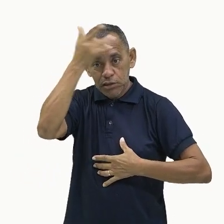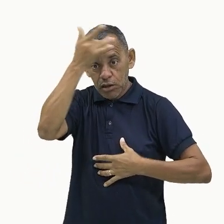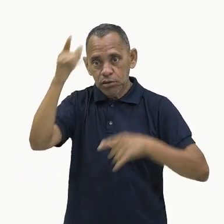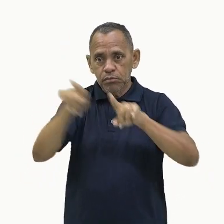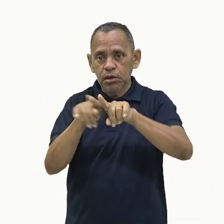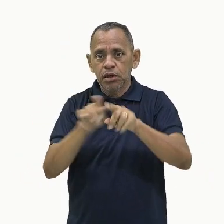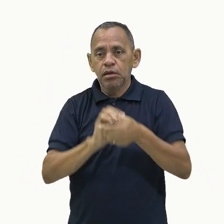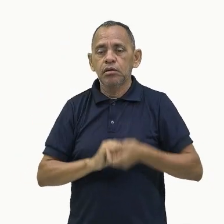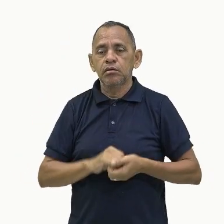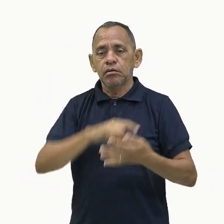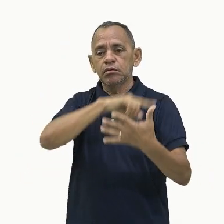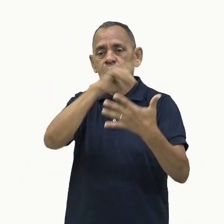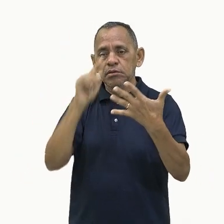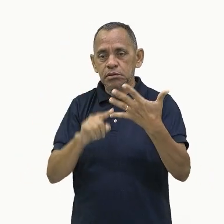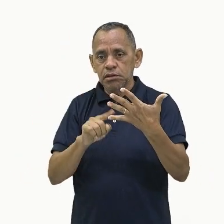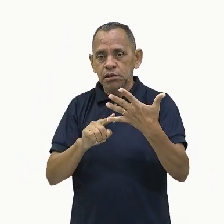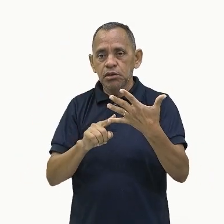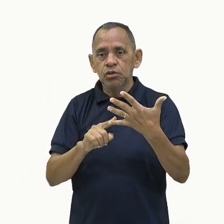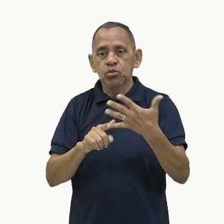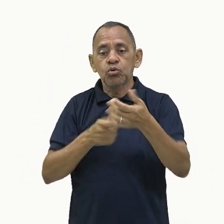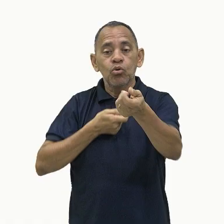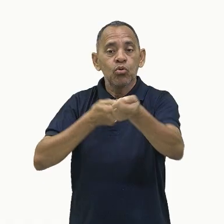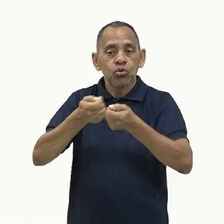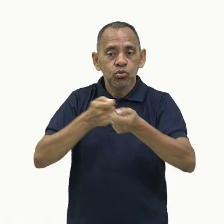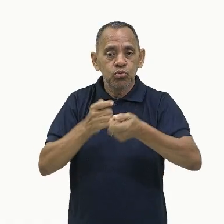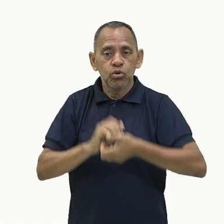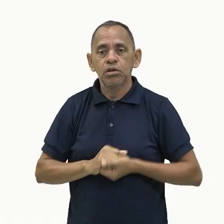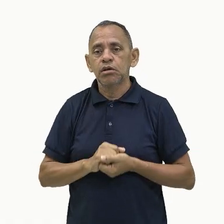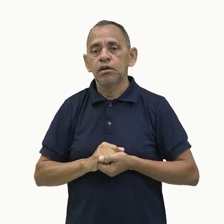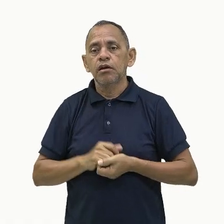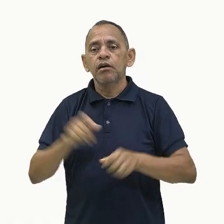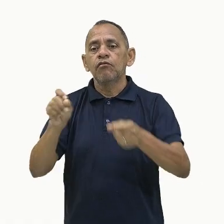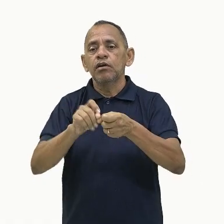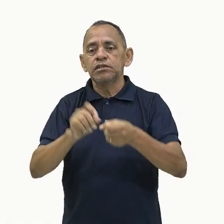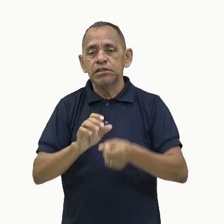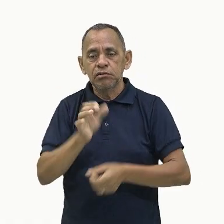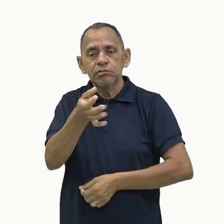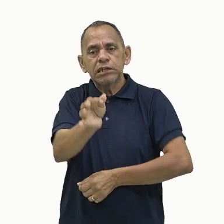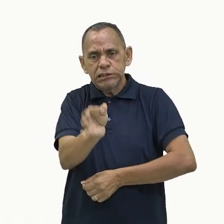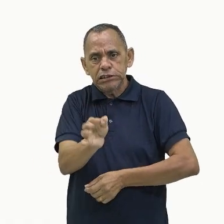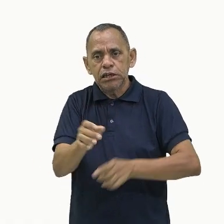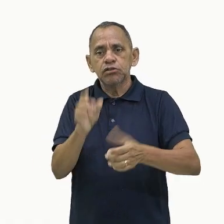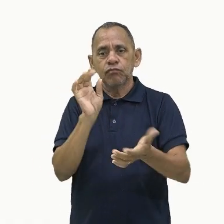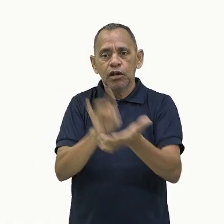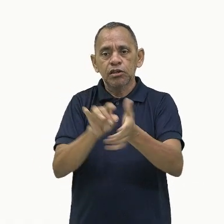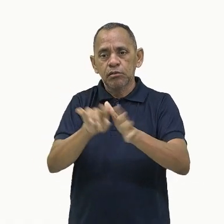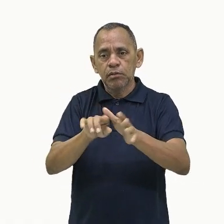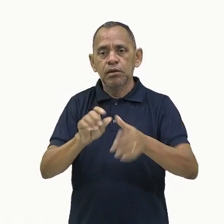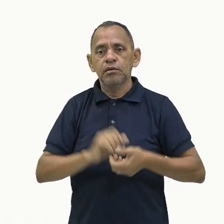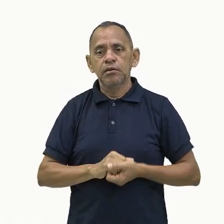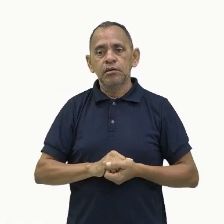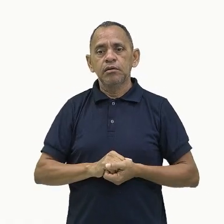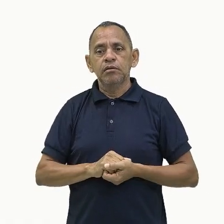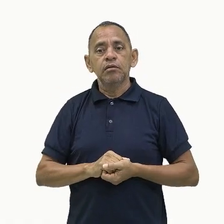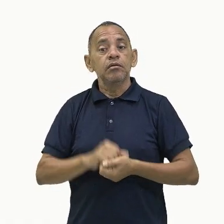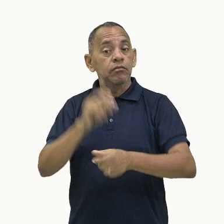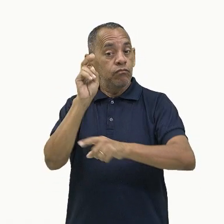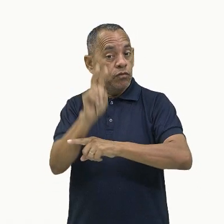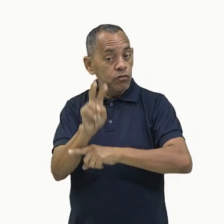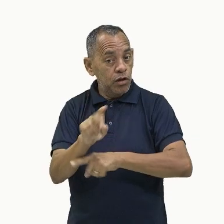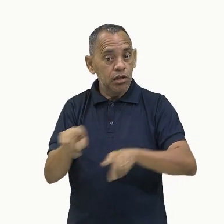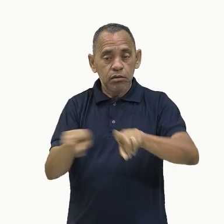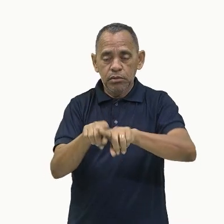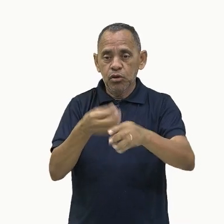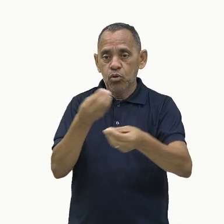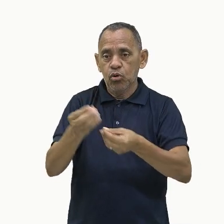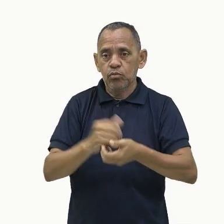é o senso de disciplina, que significa fazer o que é certo, mesmo sem vigilância. Vamos